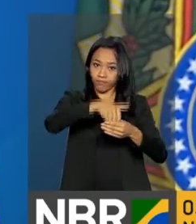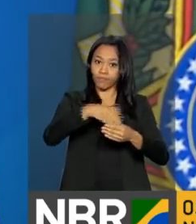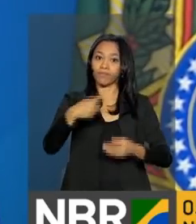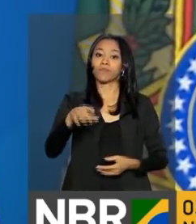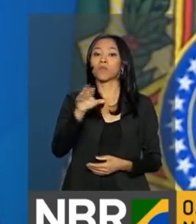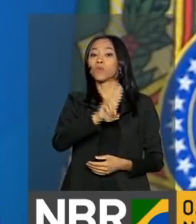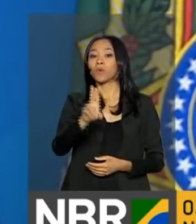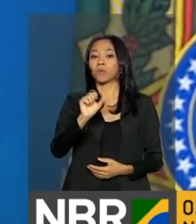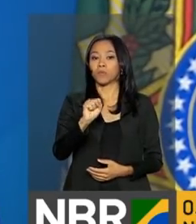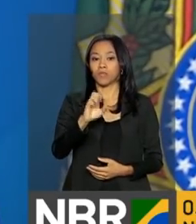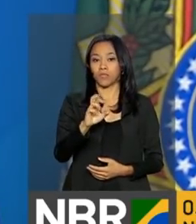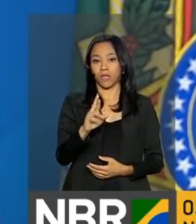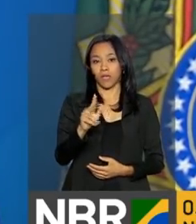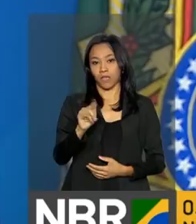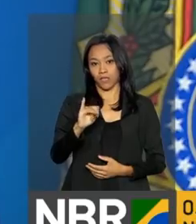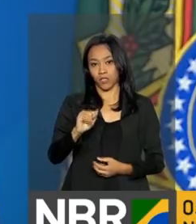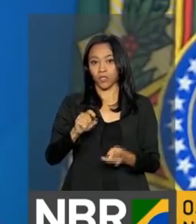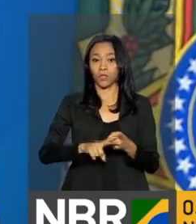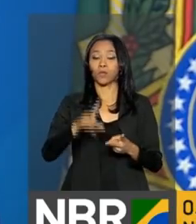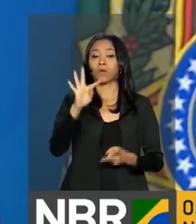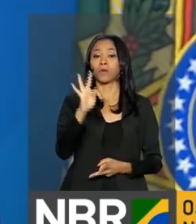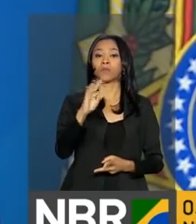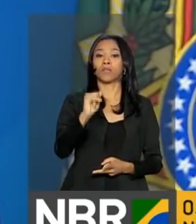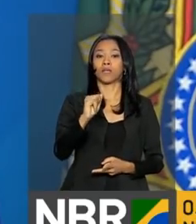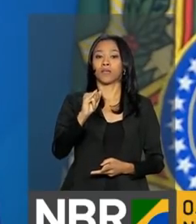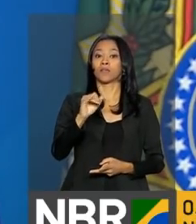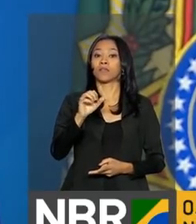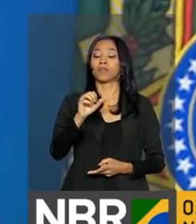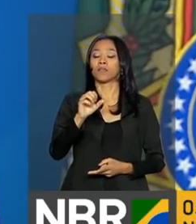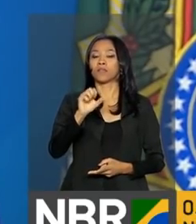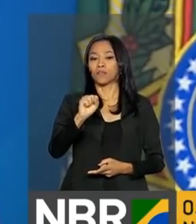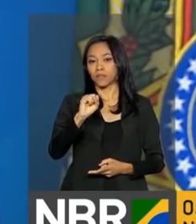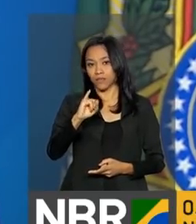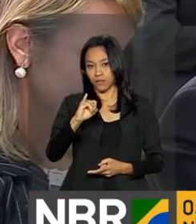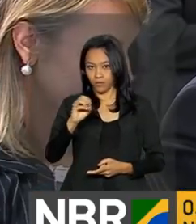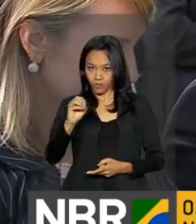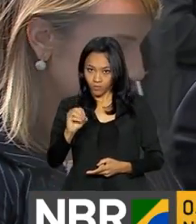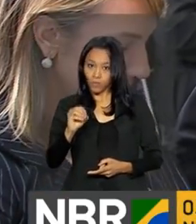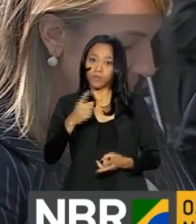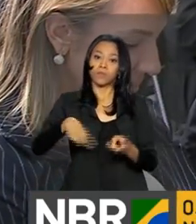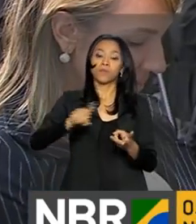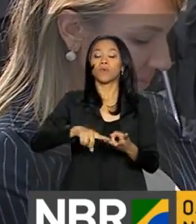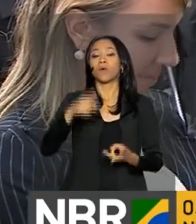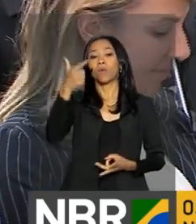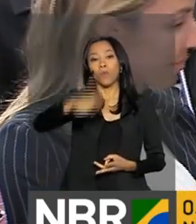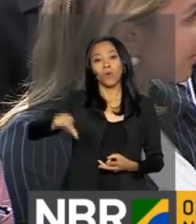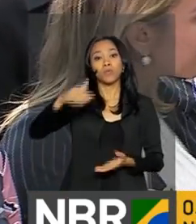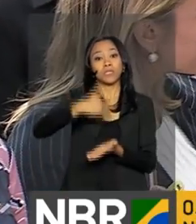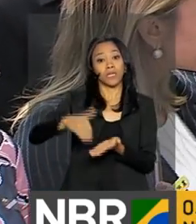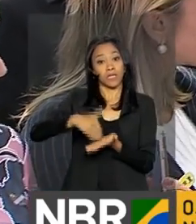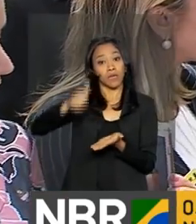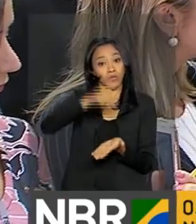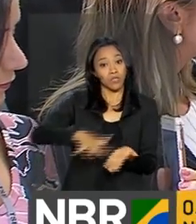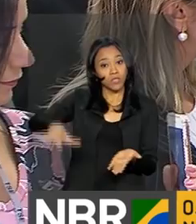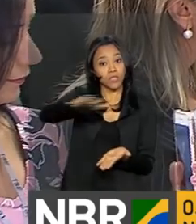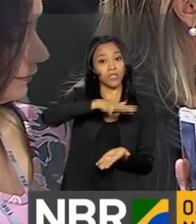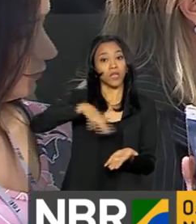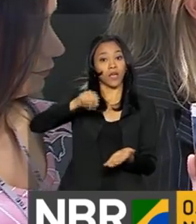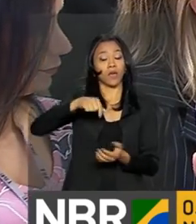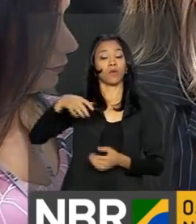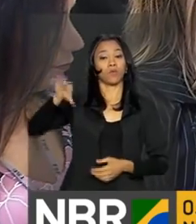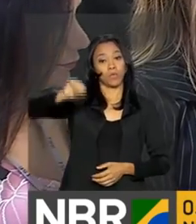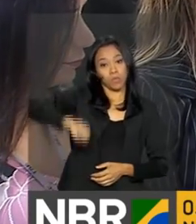silveira banhos tarcísio vieira de carvalho neto o senhor secretário geral das relações exteriores embaixador